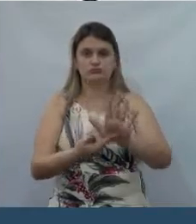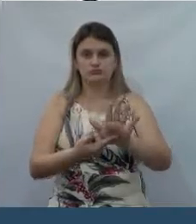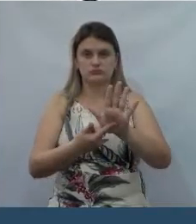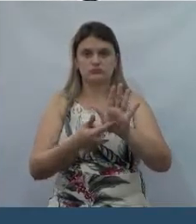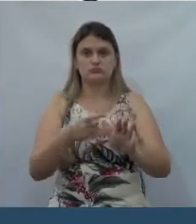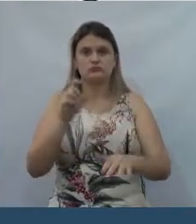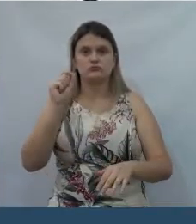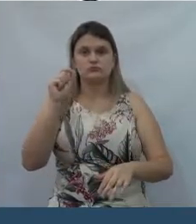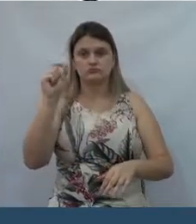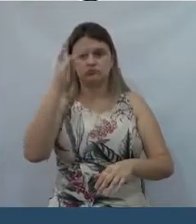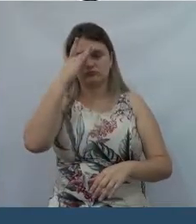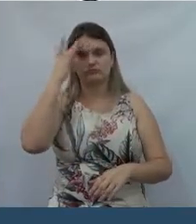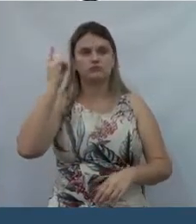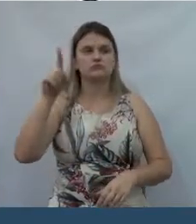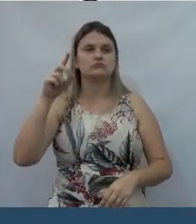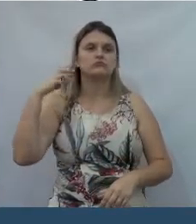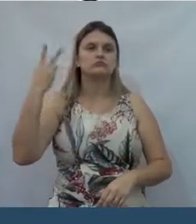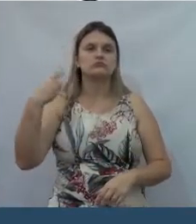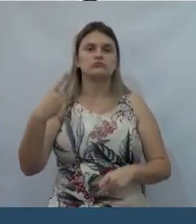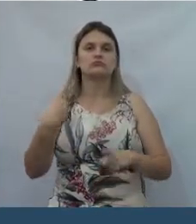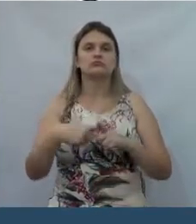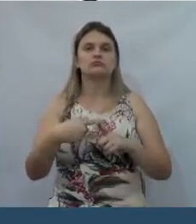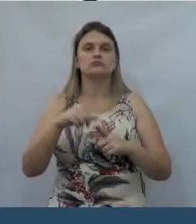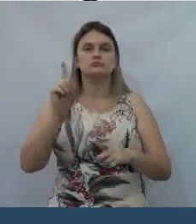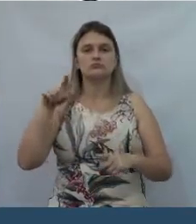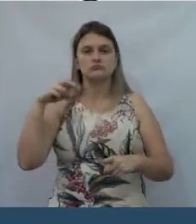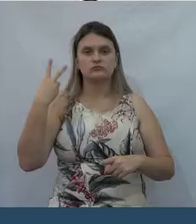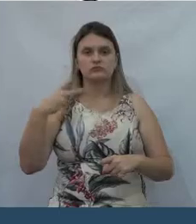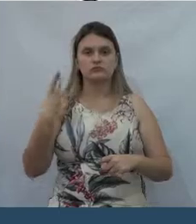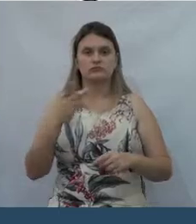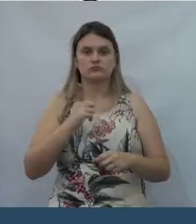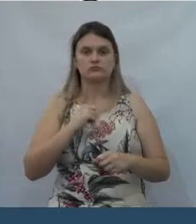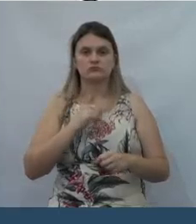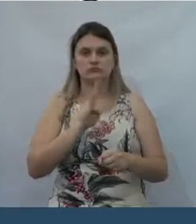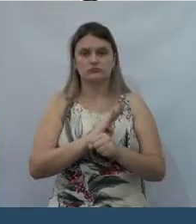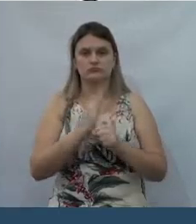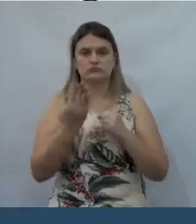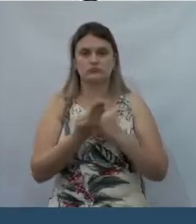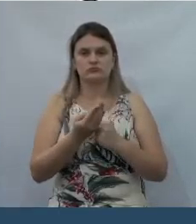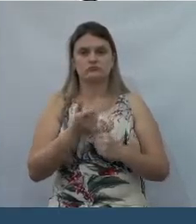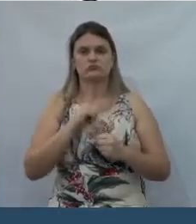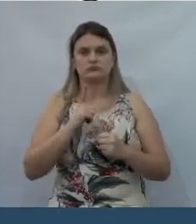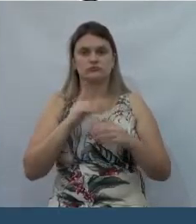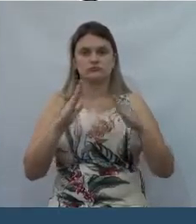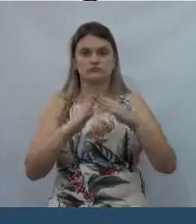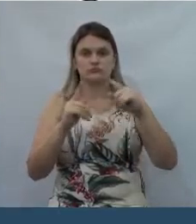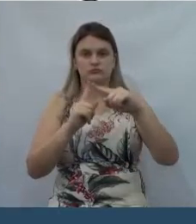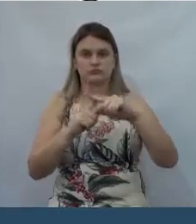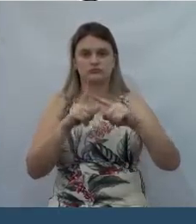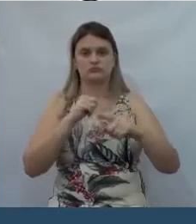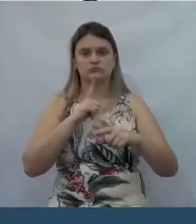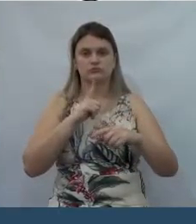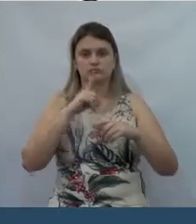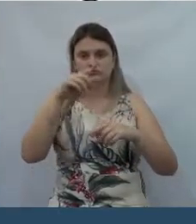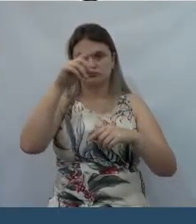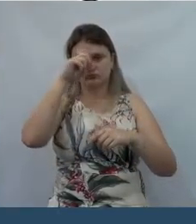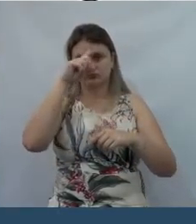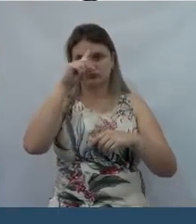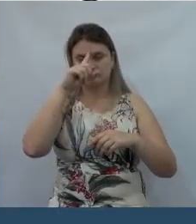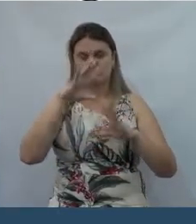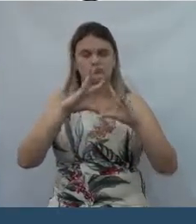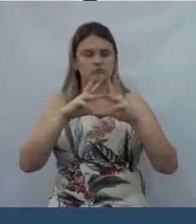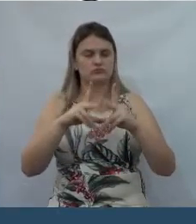na ponta, nos vereadores. Porque é o vereador que está no bairro, está na igreja, está na escola, está no dia a dia com